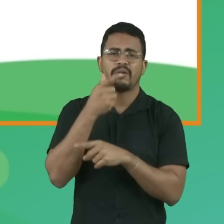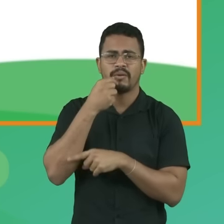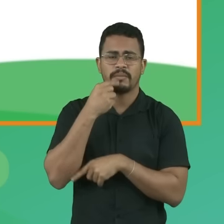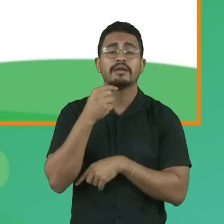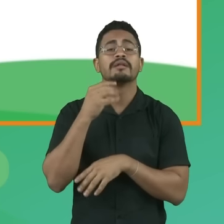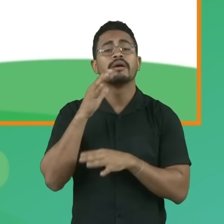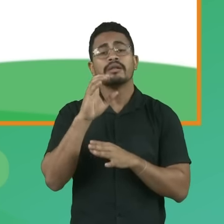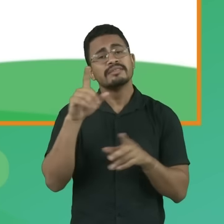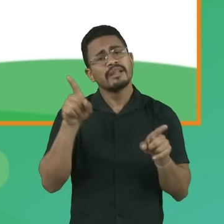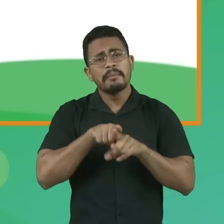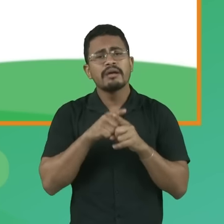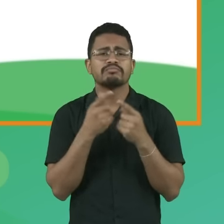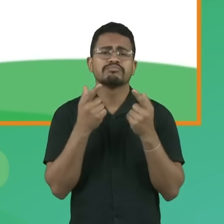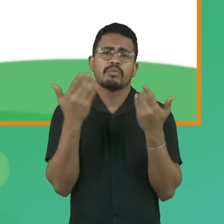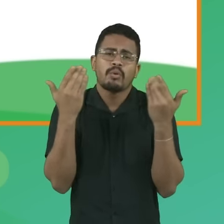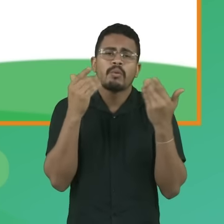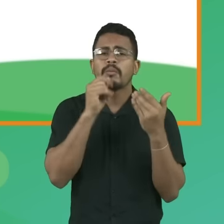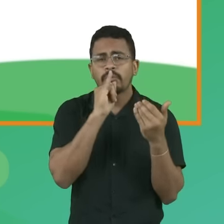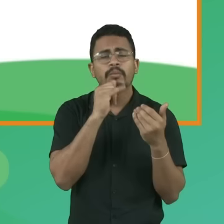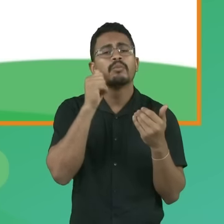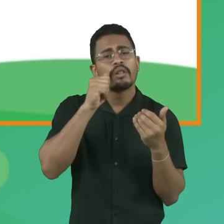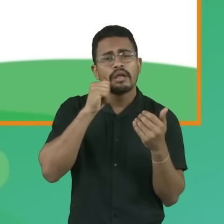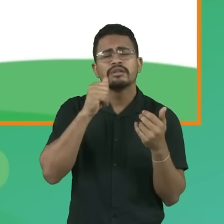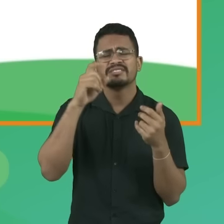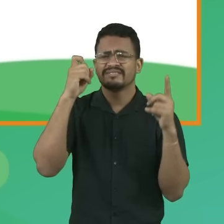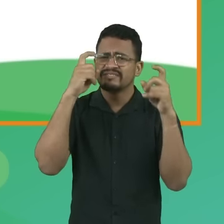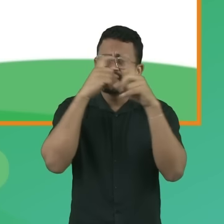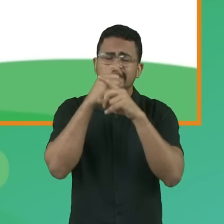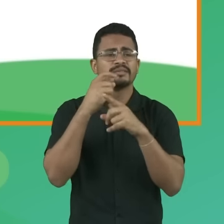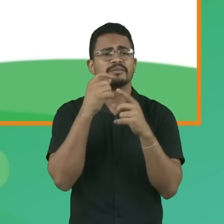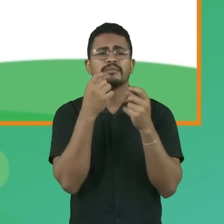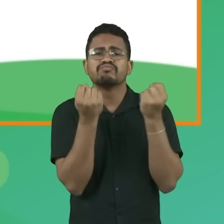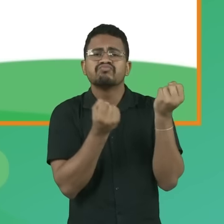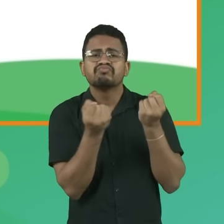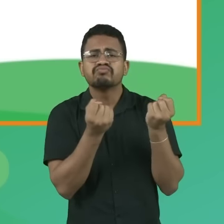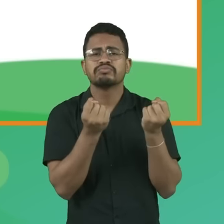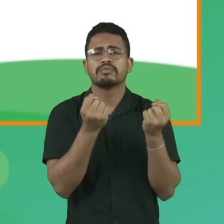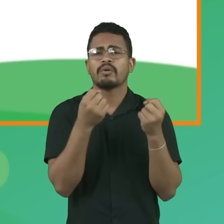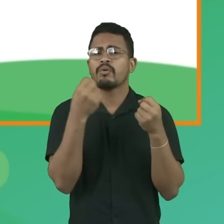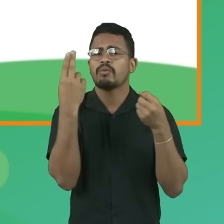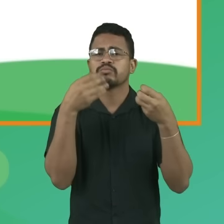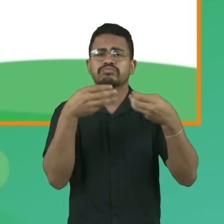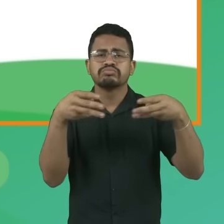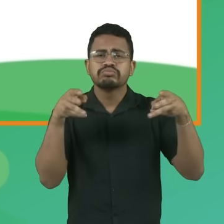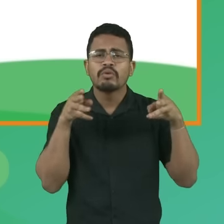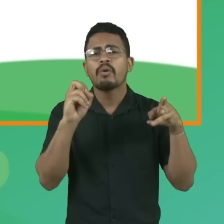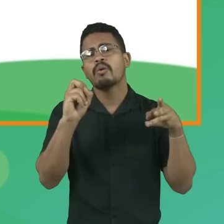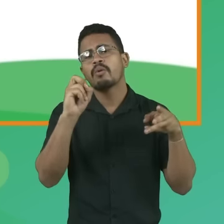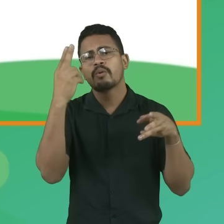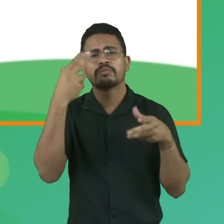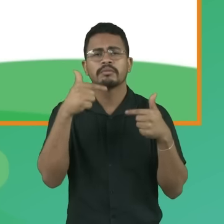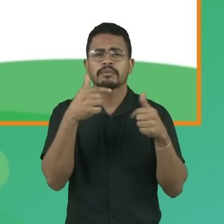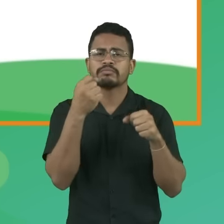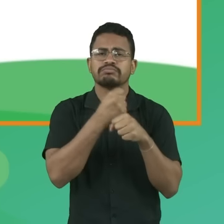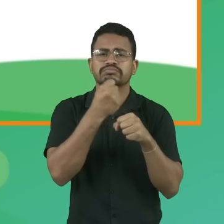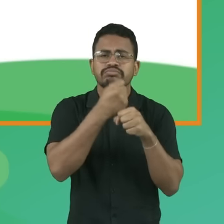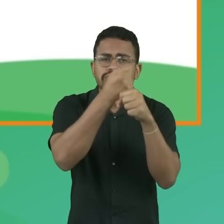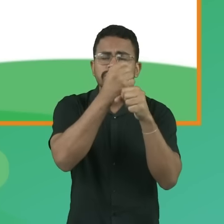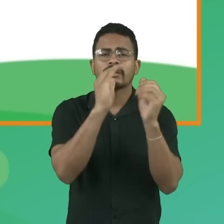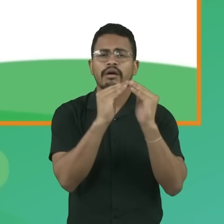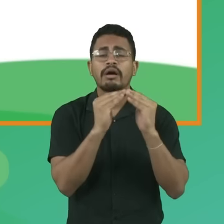motoristas de ônibus, caminhoneiras, trabalhadoras da construção civil. Hoje em dia é bem mais amplo esse mercado, né? Para essa